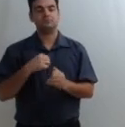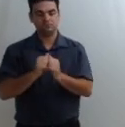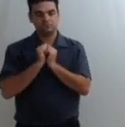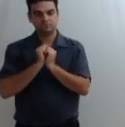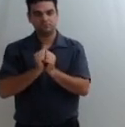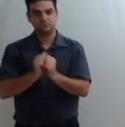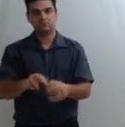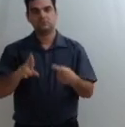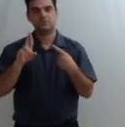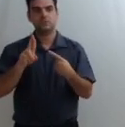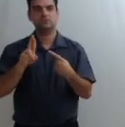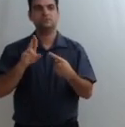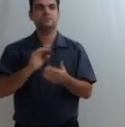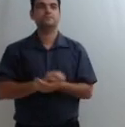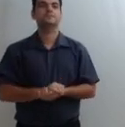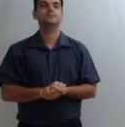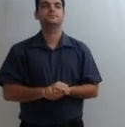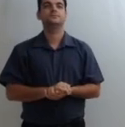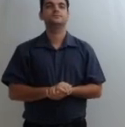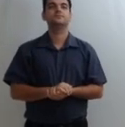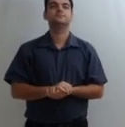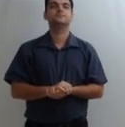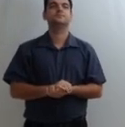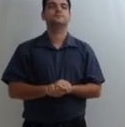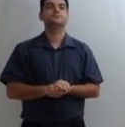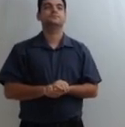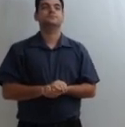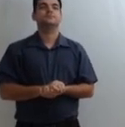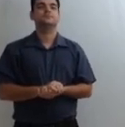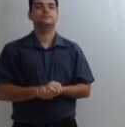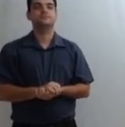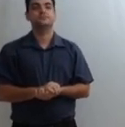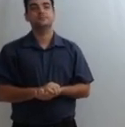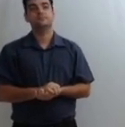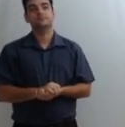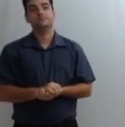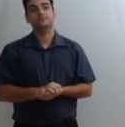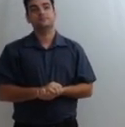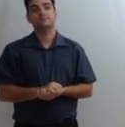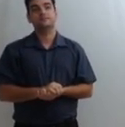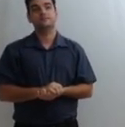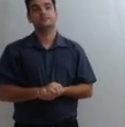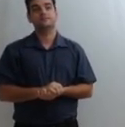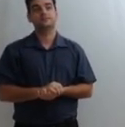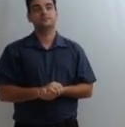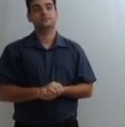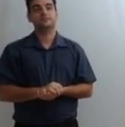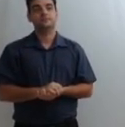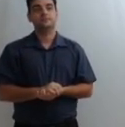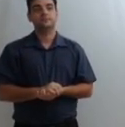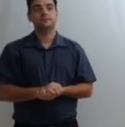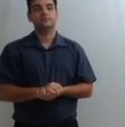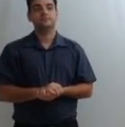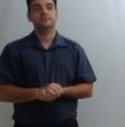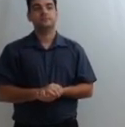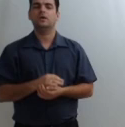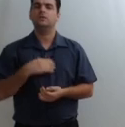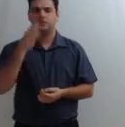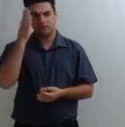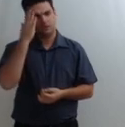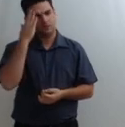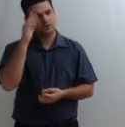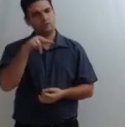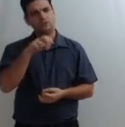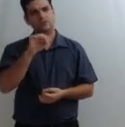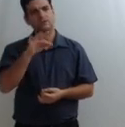o ilustre relator. Se me permite até, senhor presidente, eu até entendo a ponderação do ministro Neff e